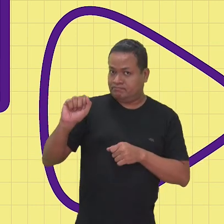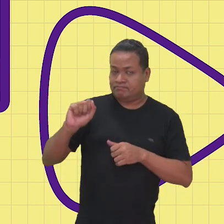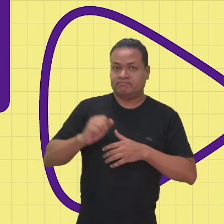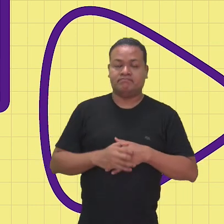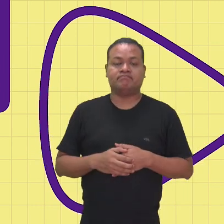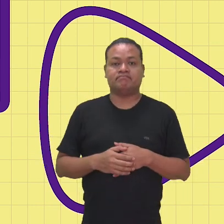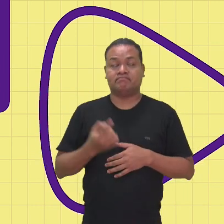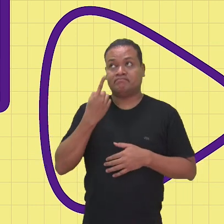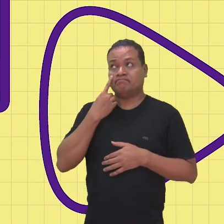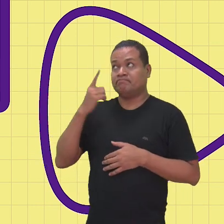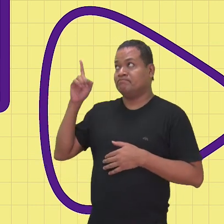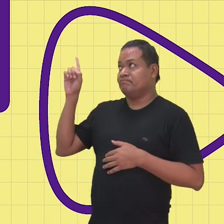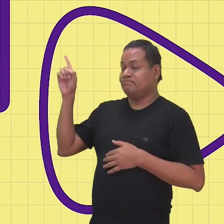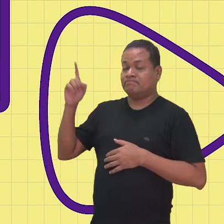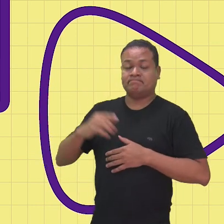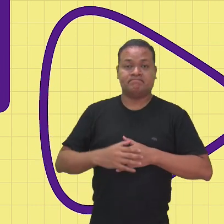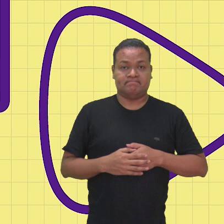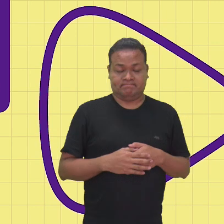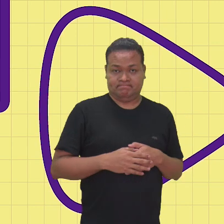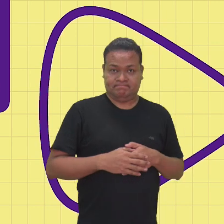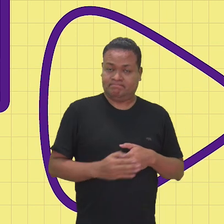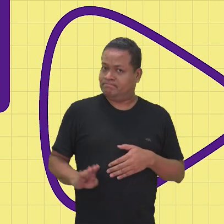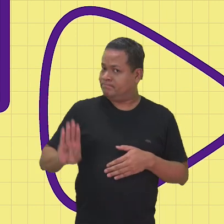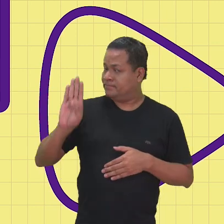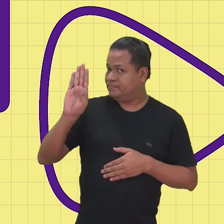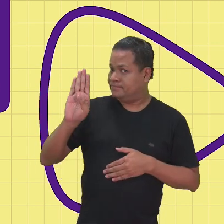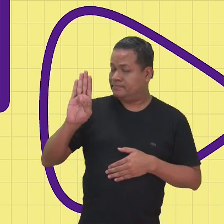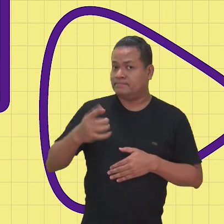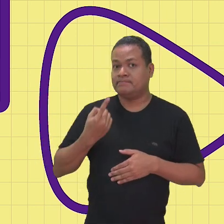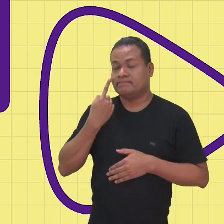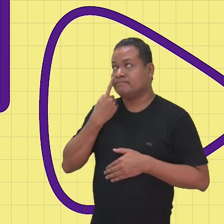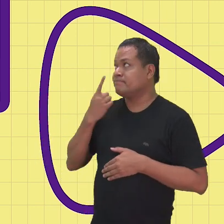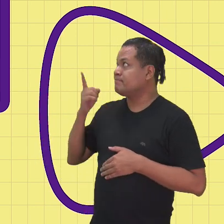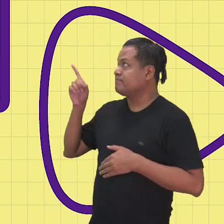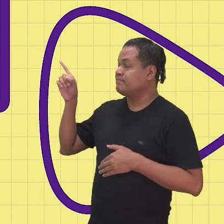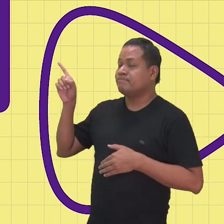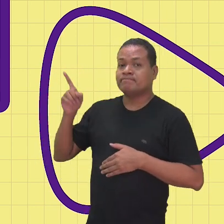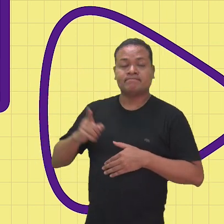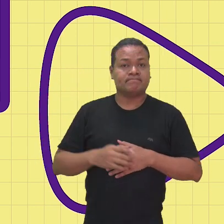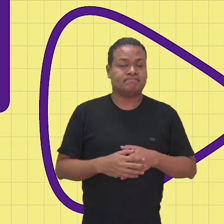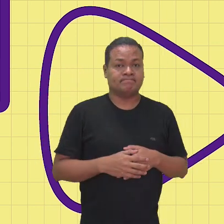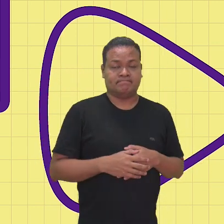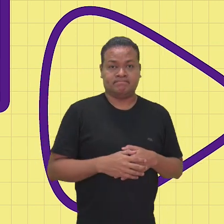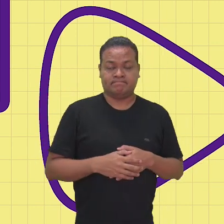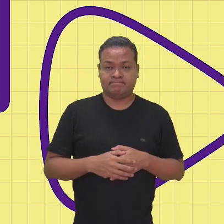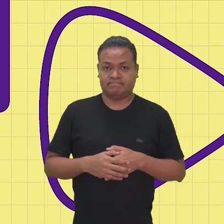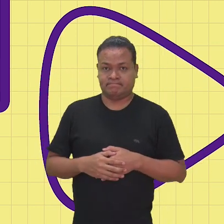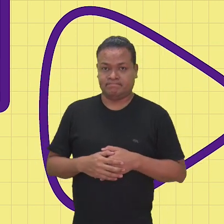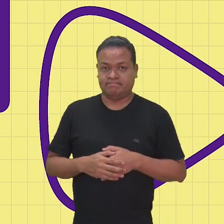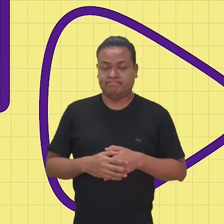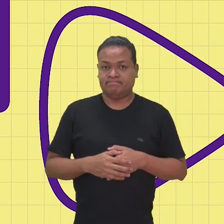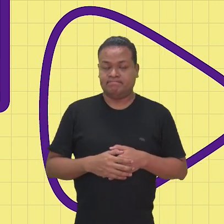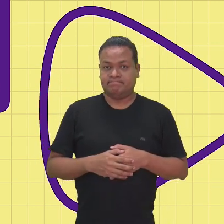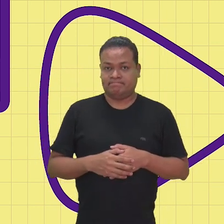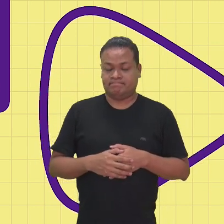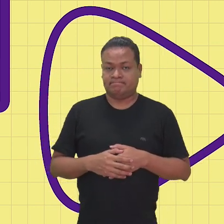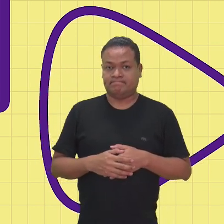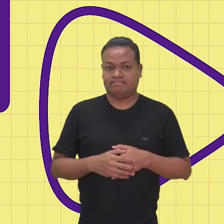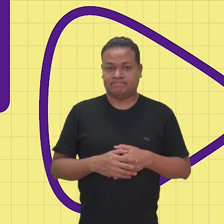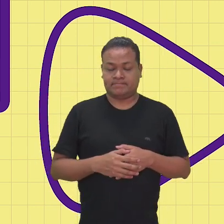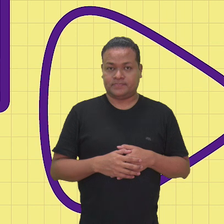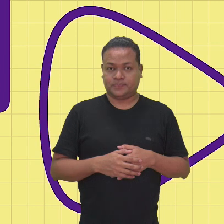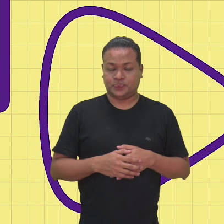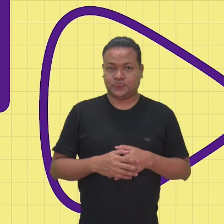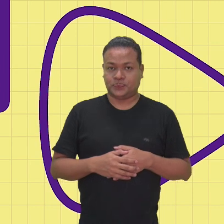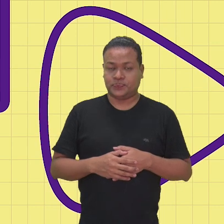óxido de cálcio e sulfato de alumínio. Letra B, a gente tem aí hipoclorito de sódio e fluoreto